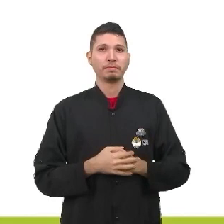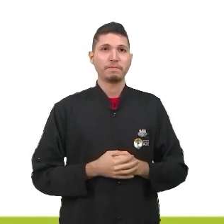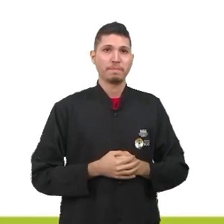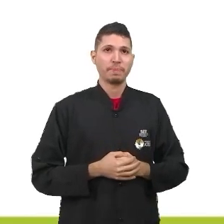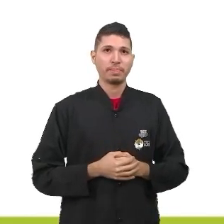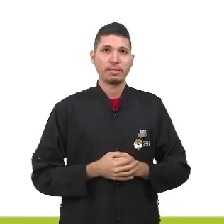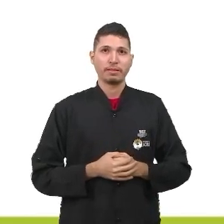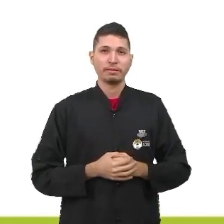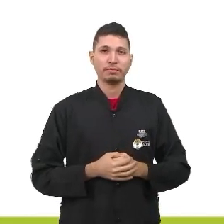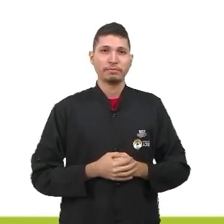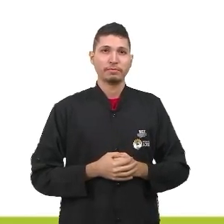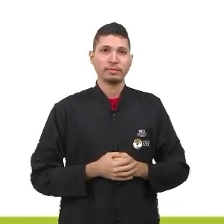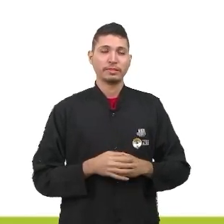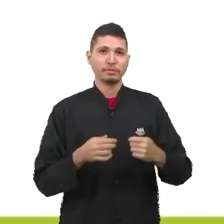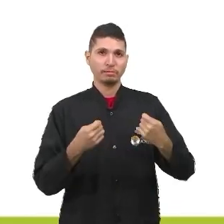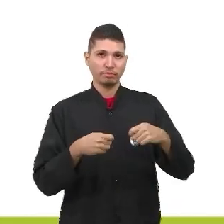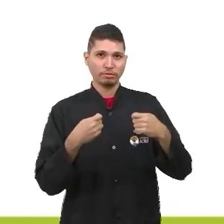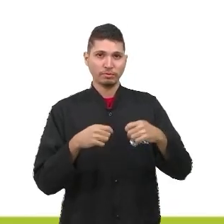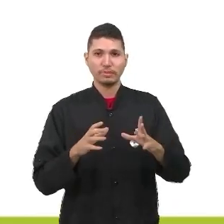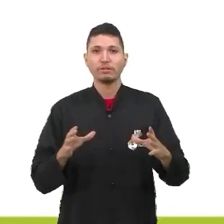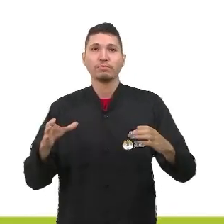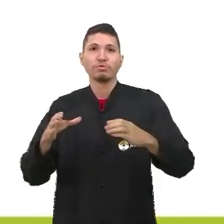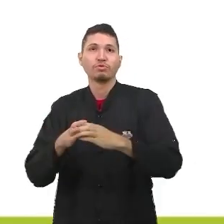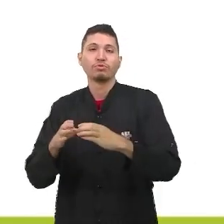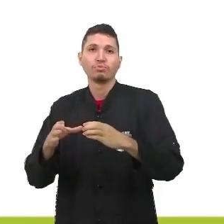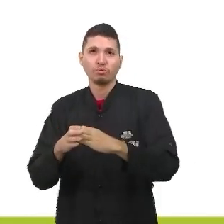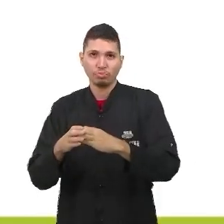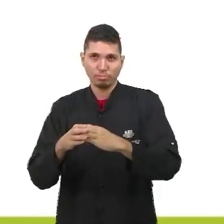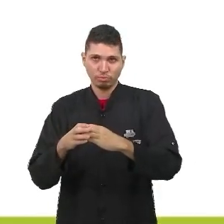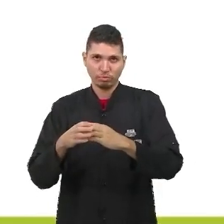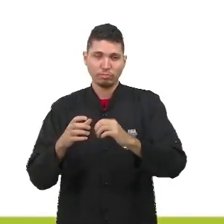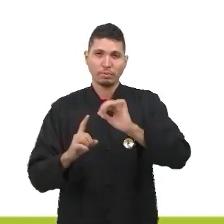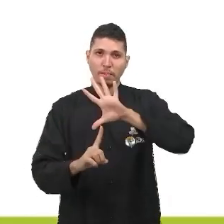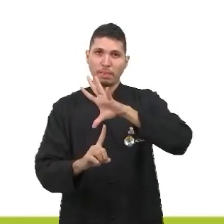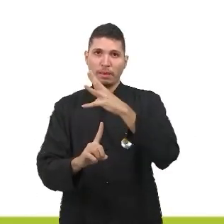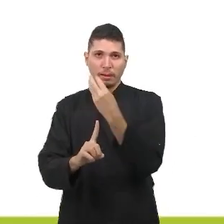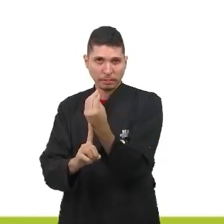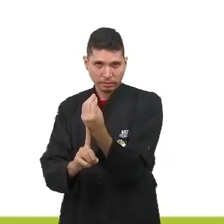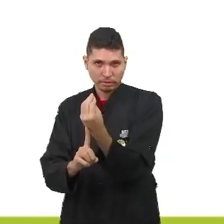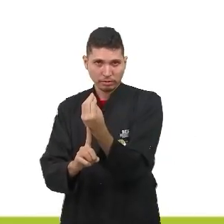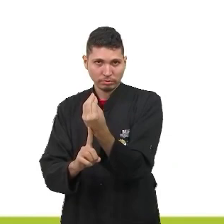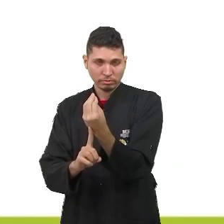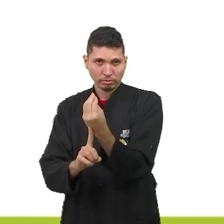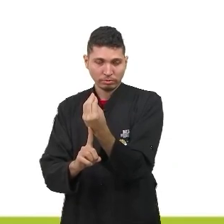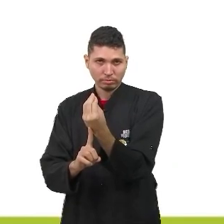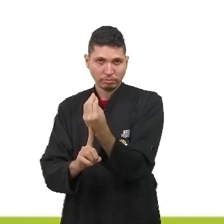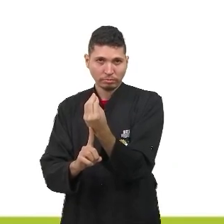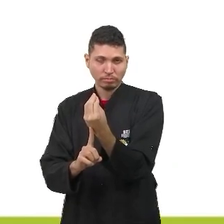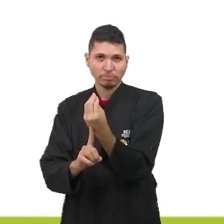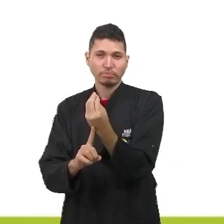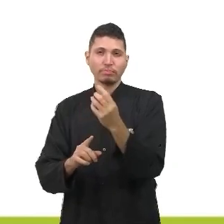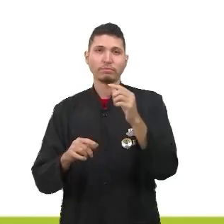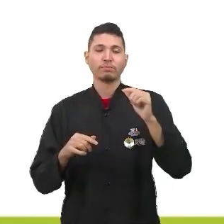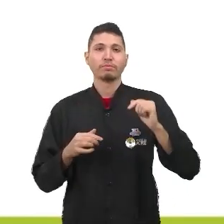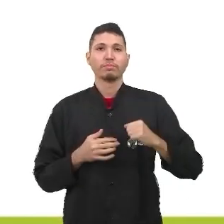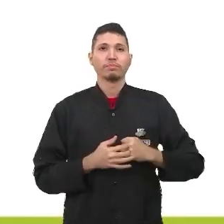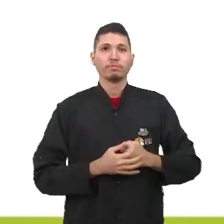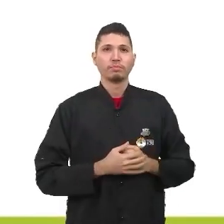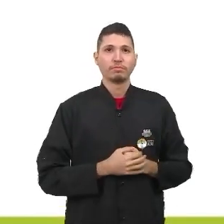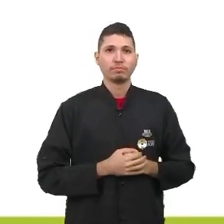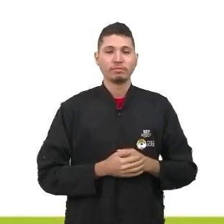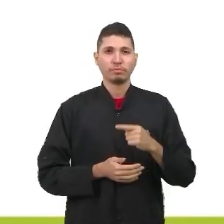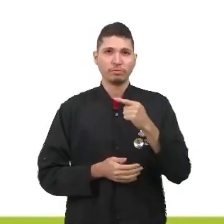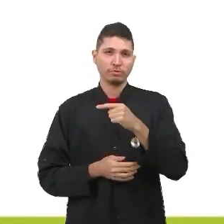de citar as vanguardas, que apareceu justamente para, vamos dizer assim, dar